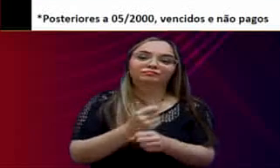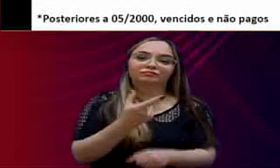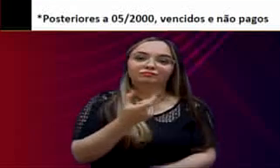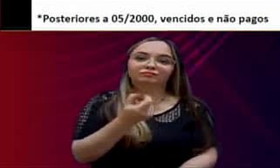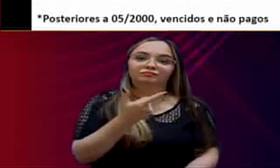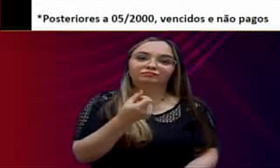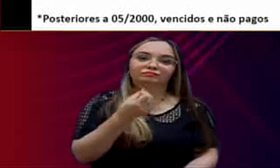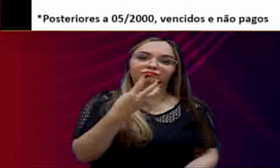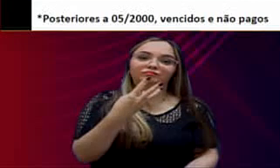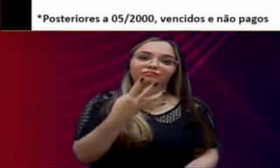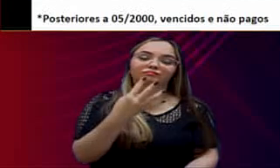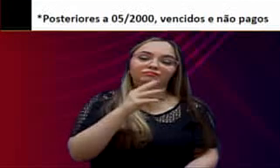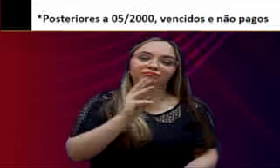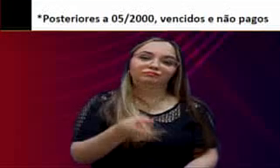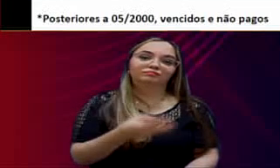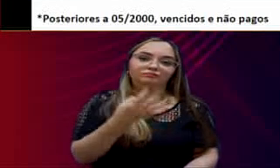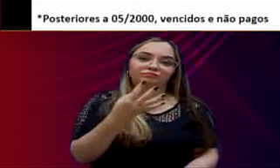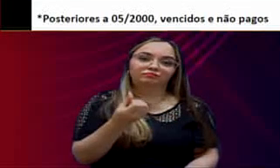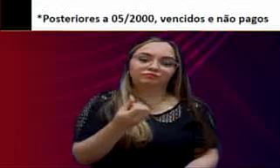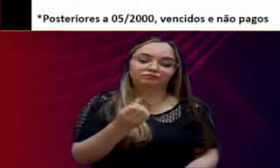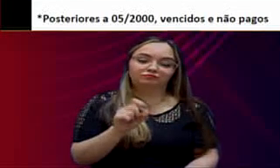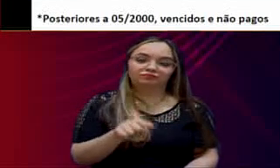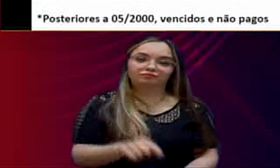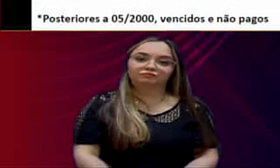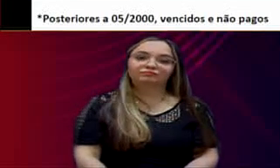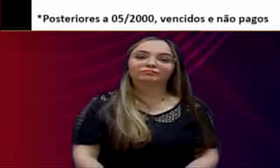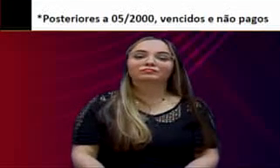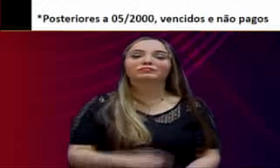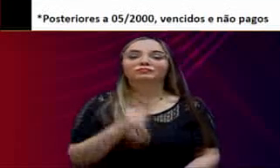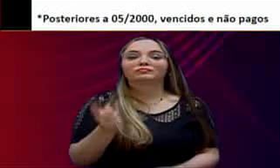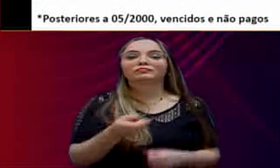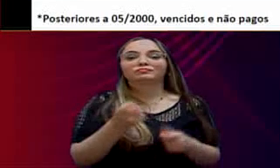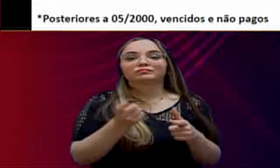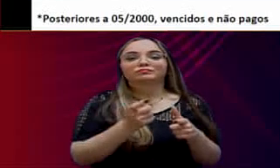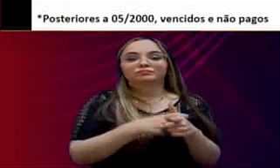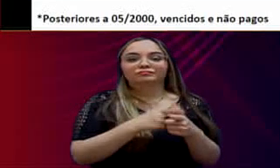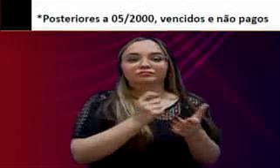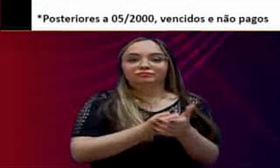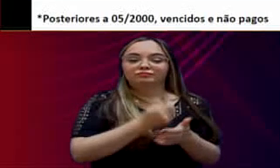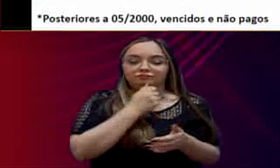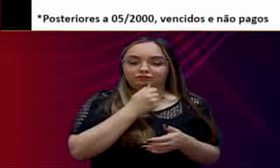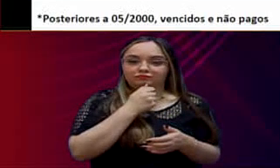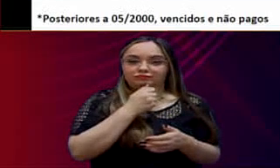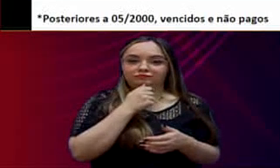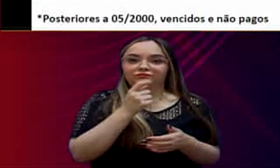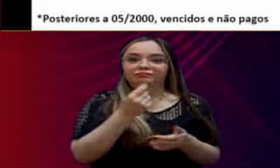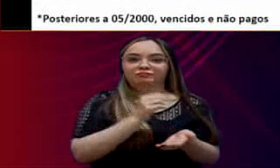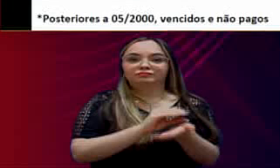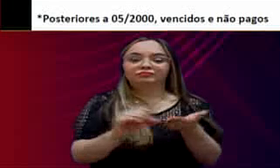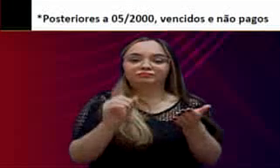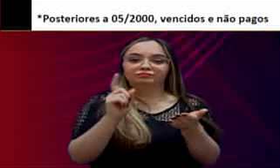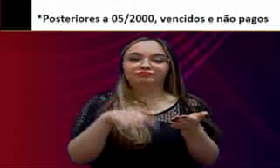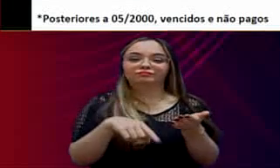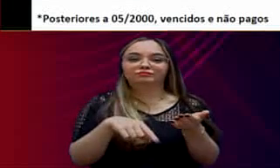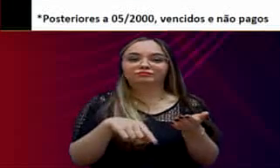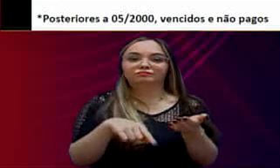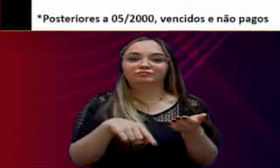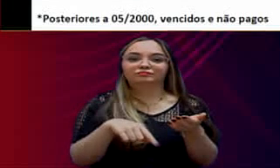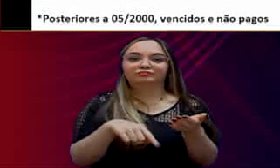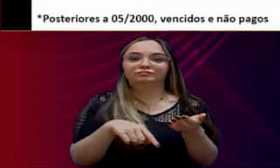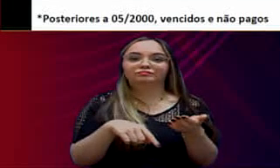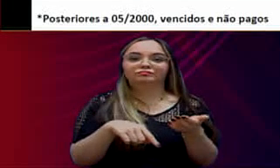34 milhões e 46 a dívida consolidada líquida né que é a dívida consolidada